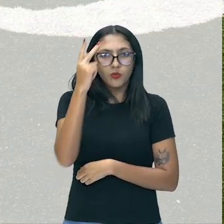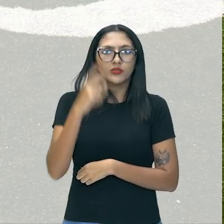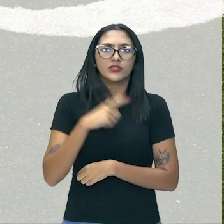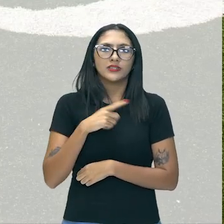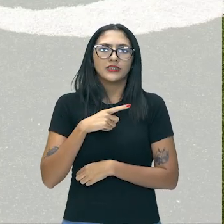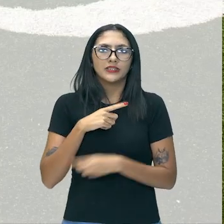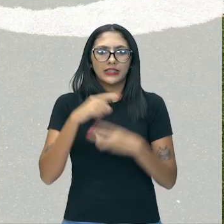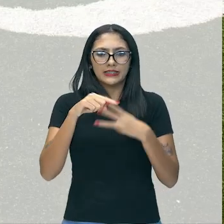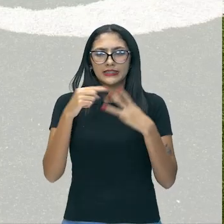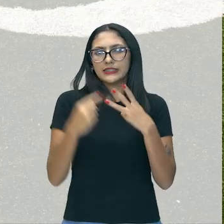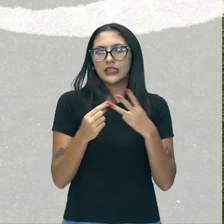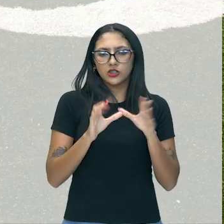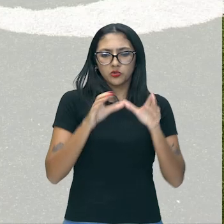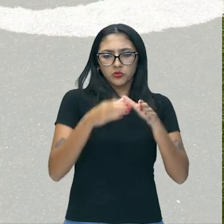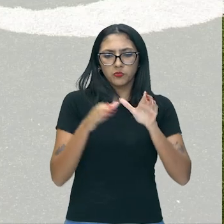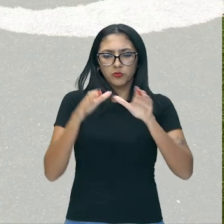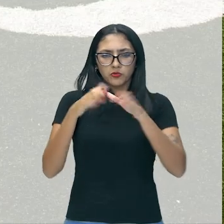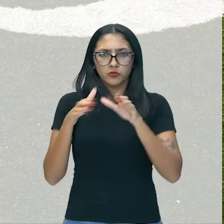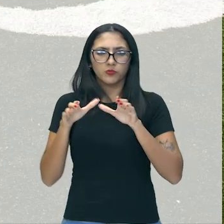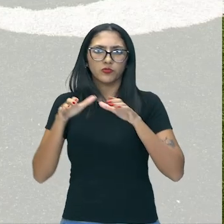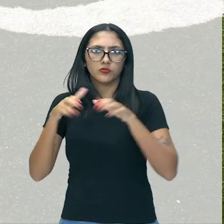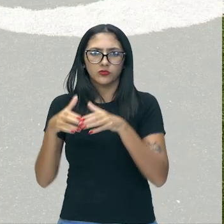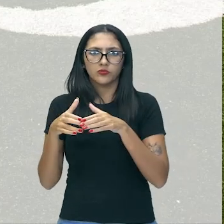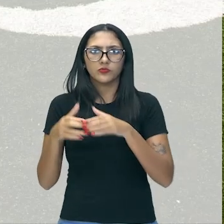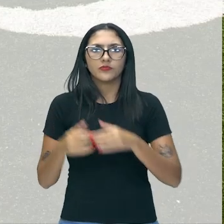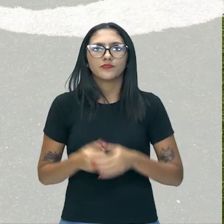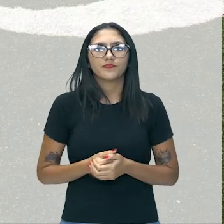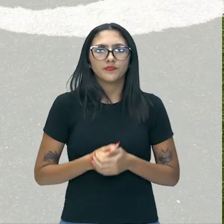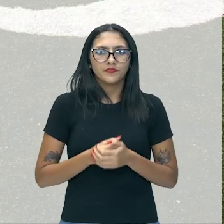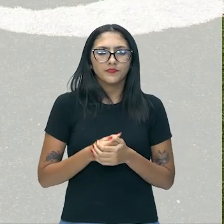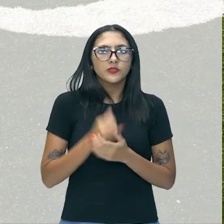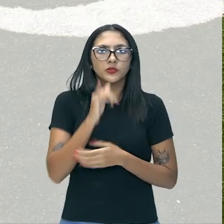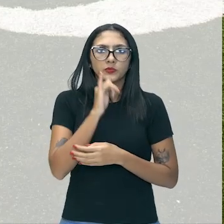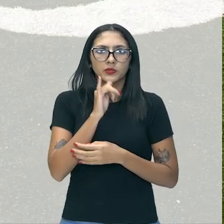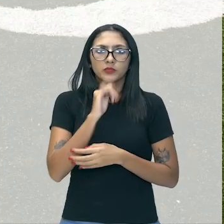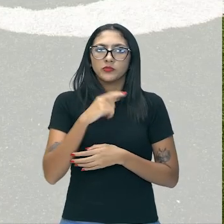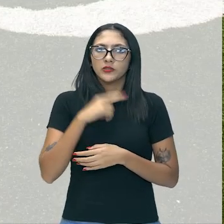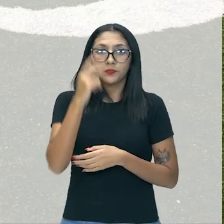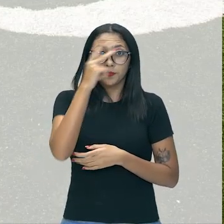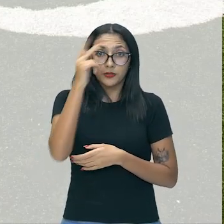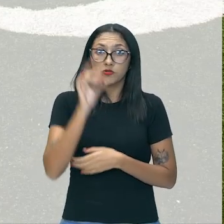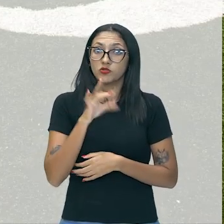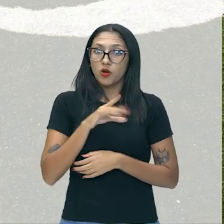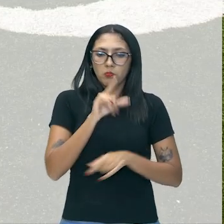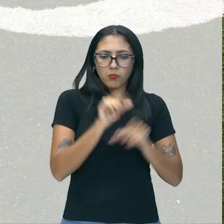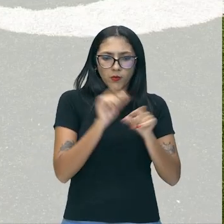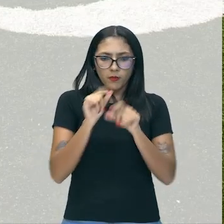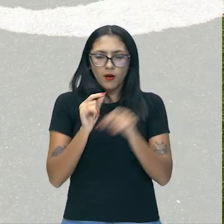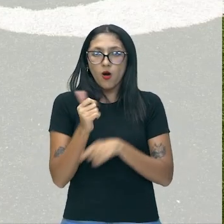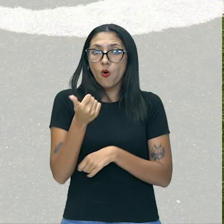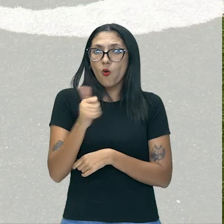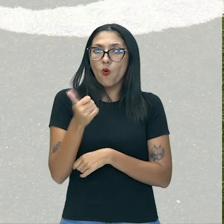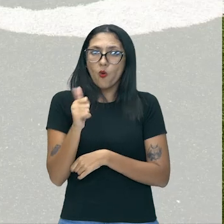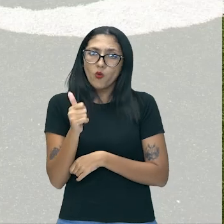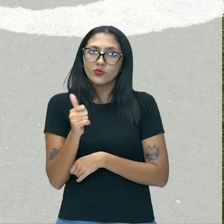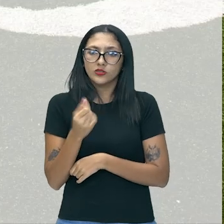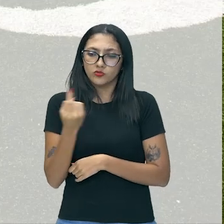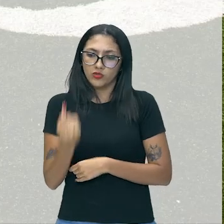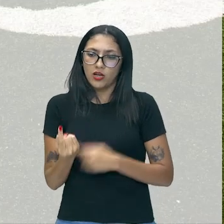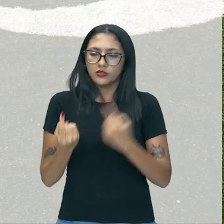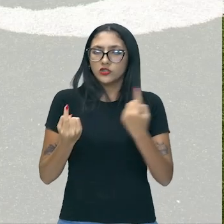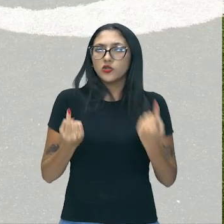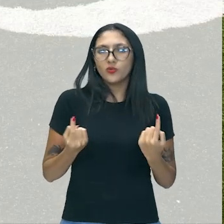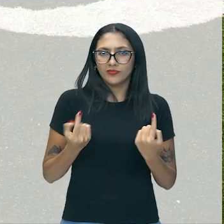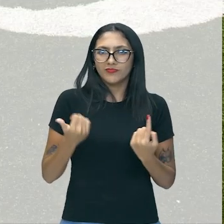3 grupos, tá? Lembrando que quem vai estar atuando lá são 11 jogadores de cada equipe. Então, enquanto um